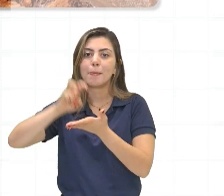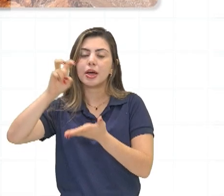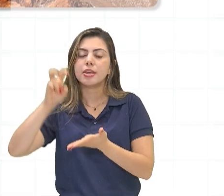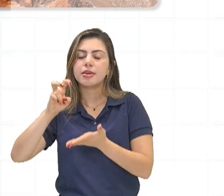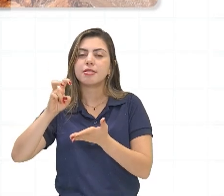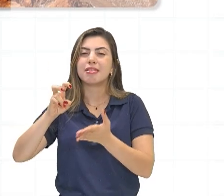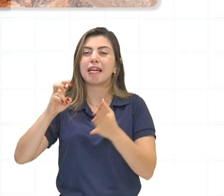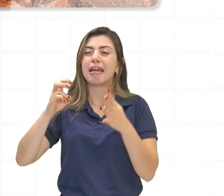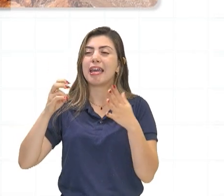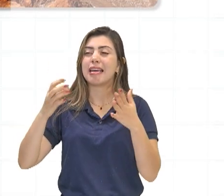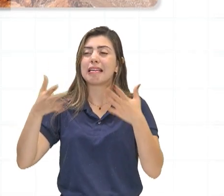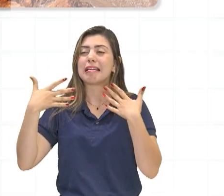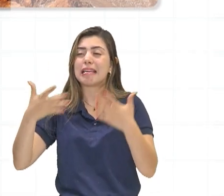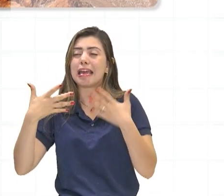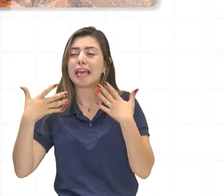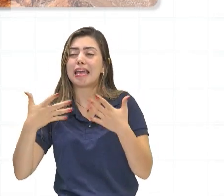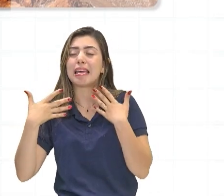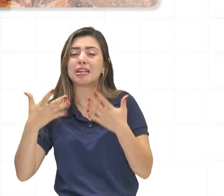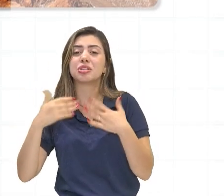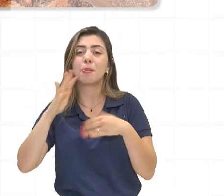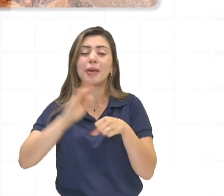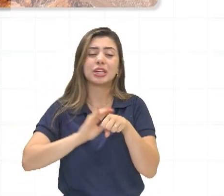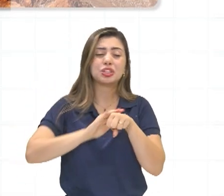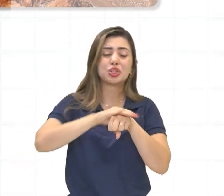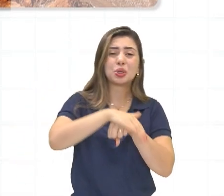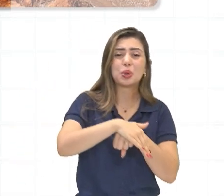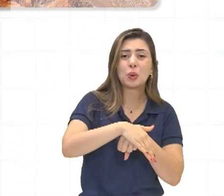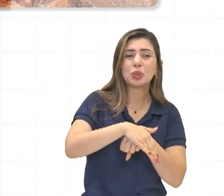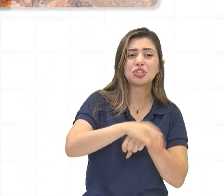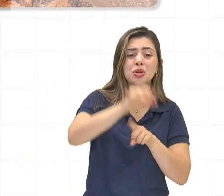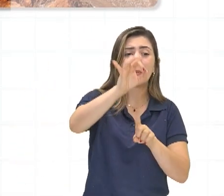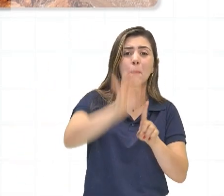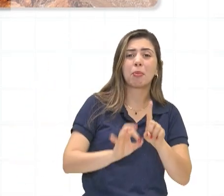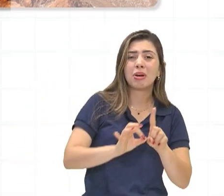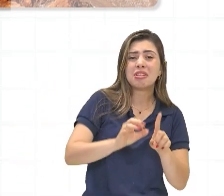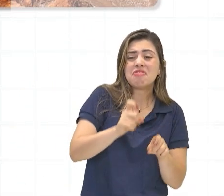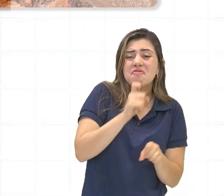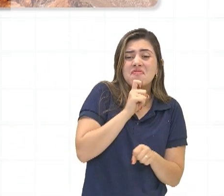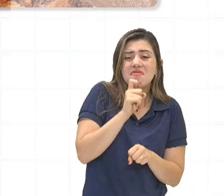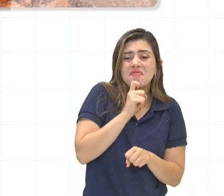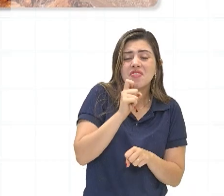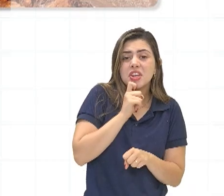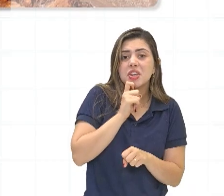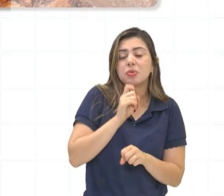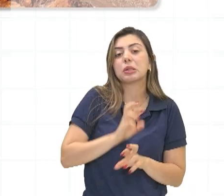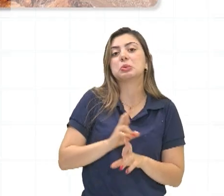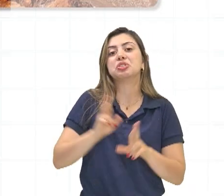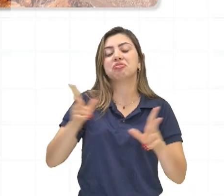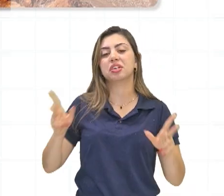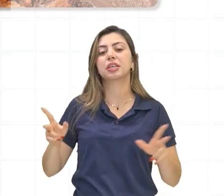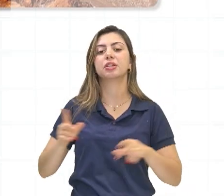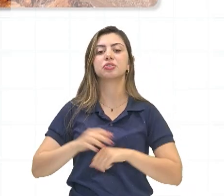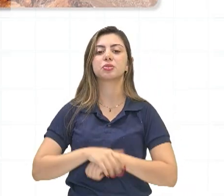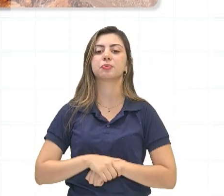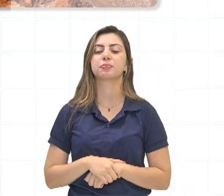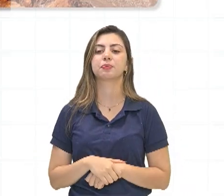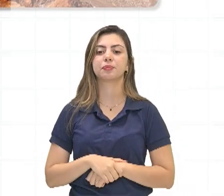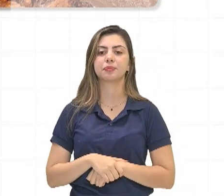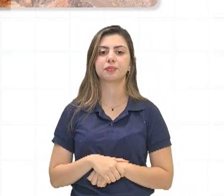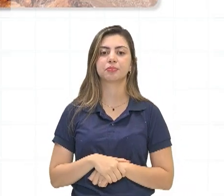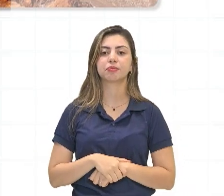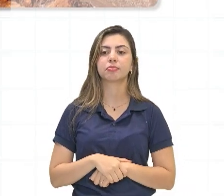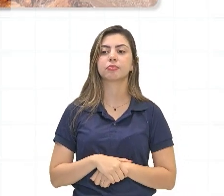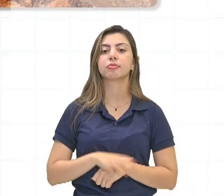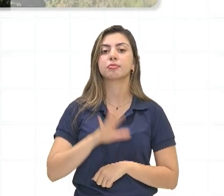à noite a temperatura cai muito. Então a gente tem uma grande amplitude térmica. E por fim nós